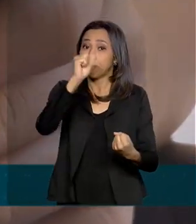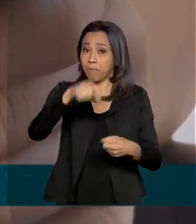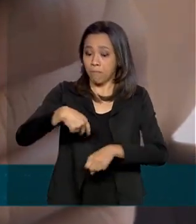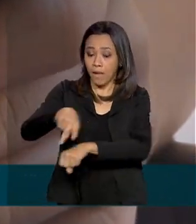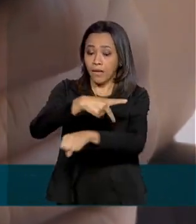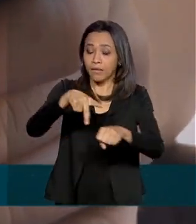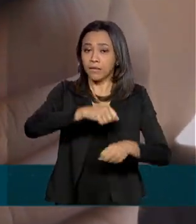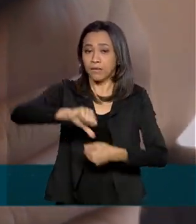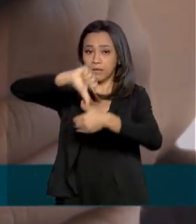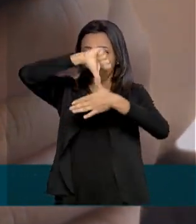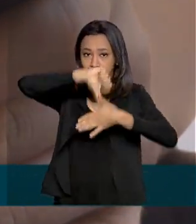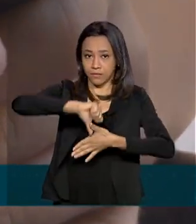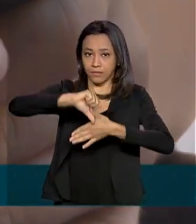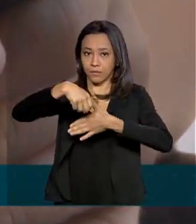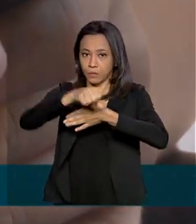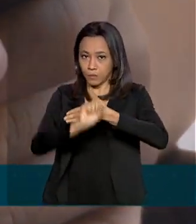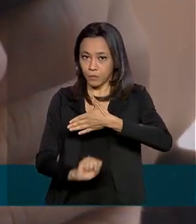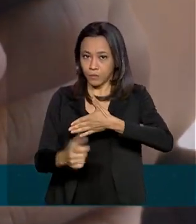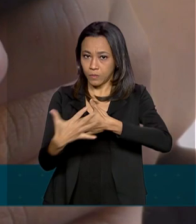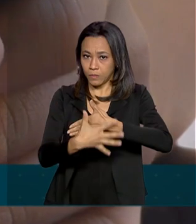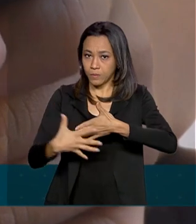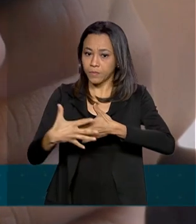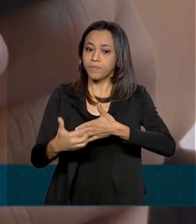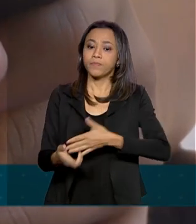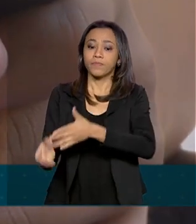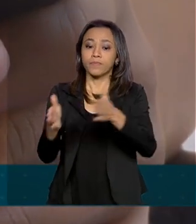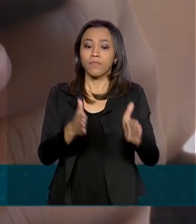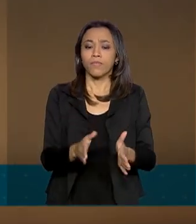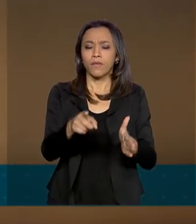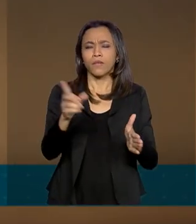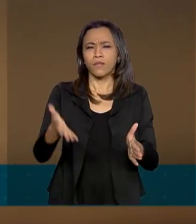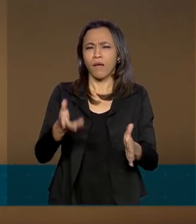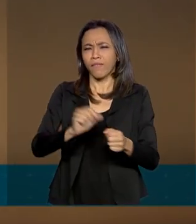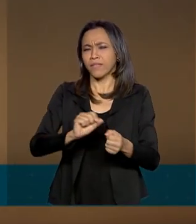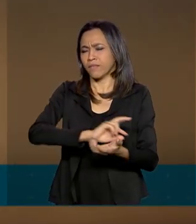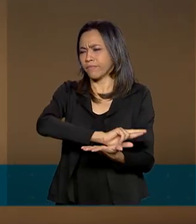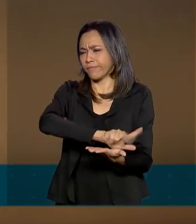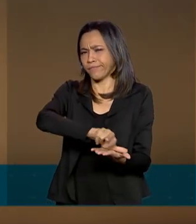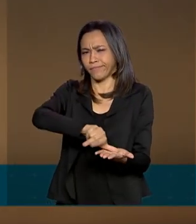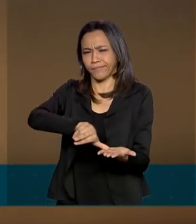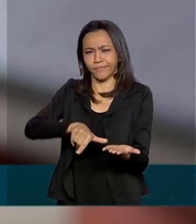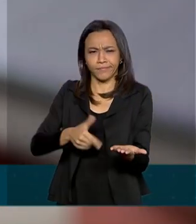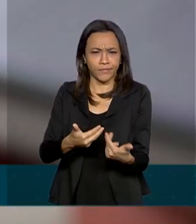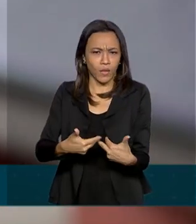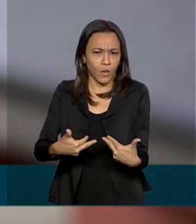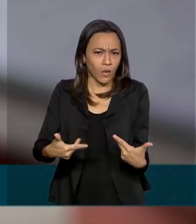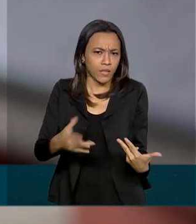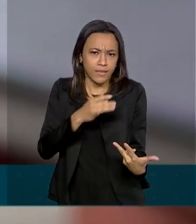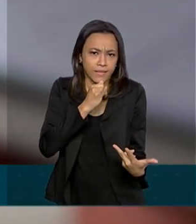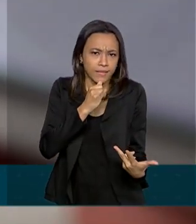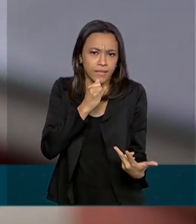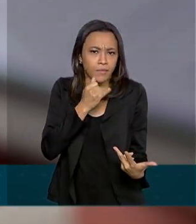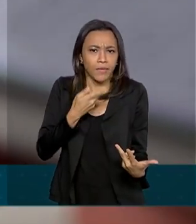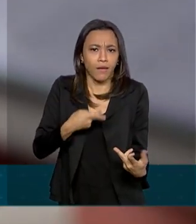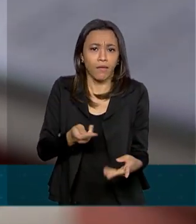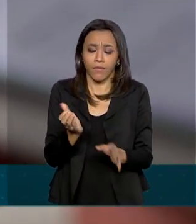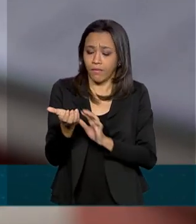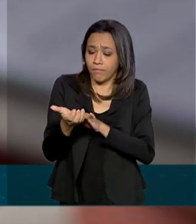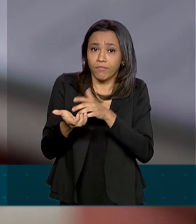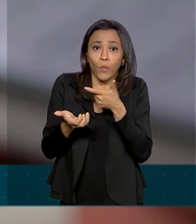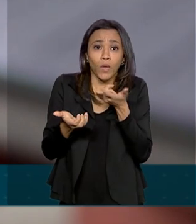Com ele, você pode fazer uma infinidade de coisas, como por exemplo, levar na palma da mão